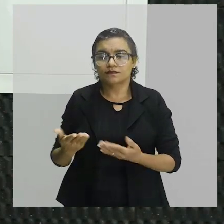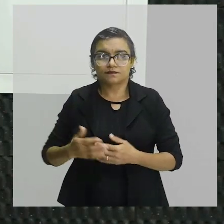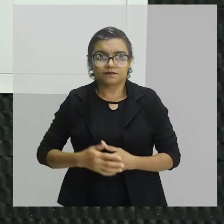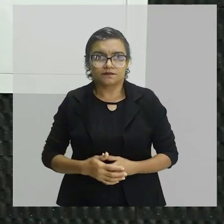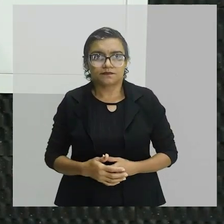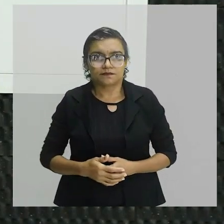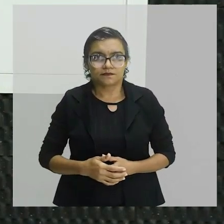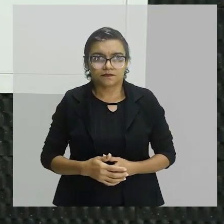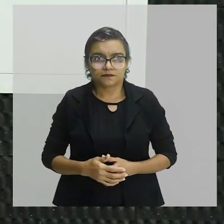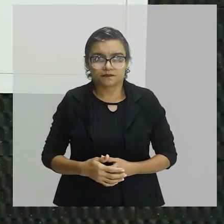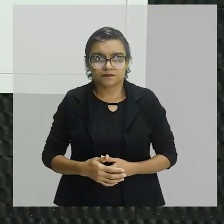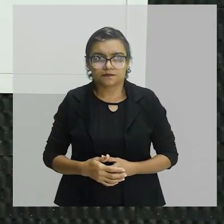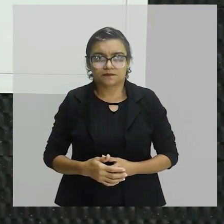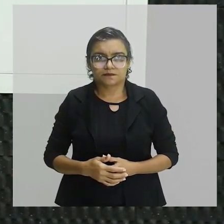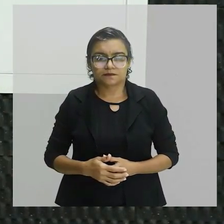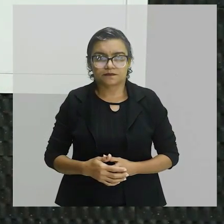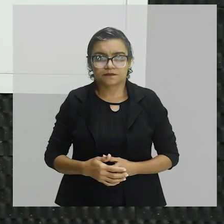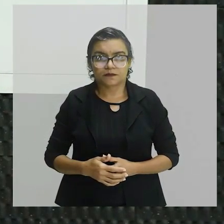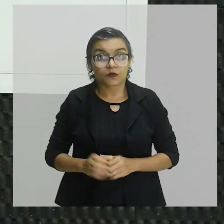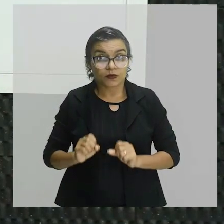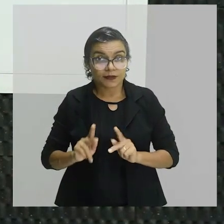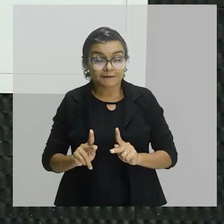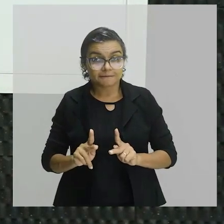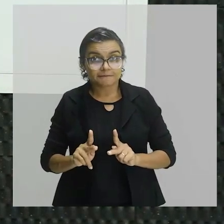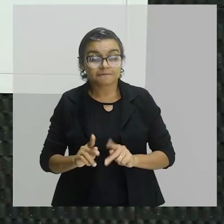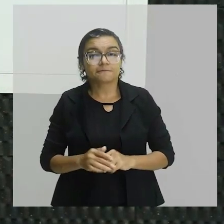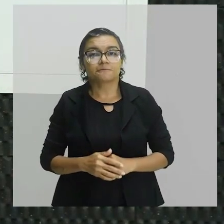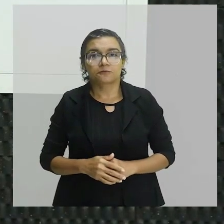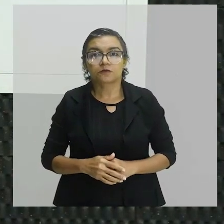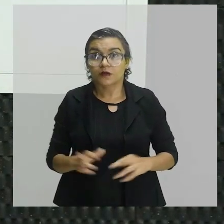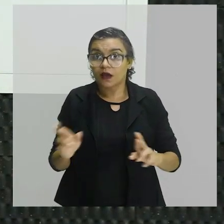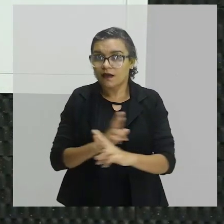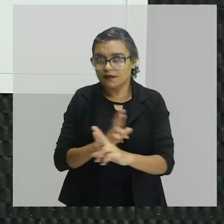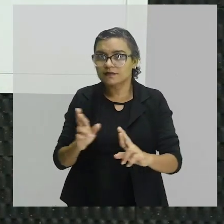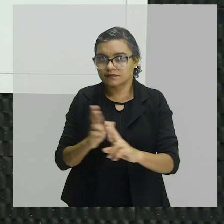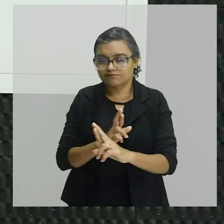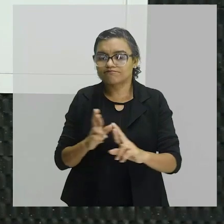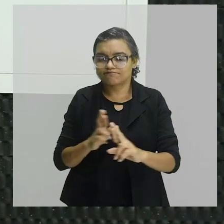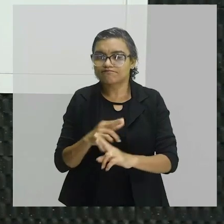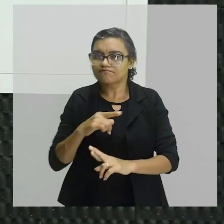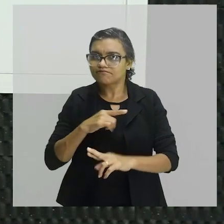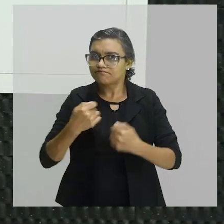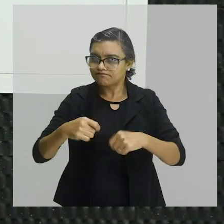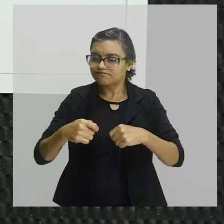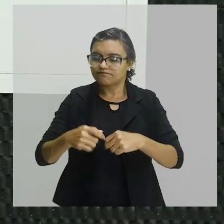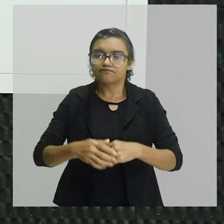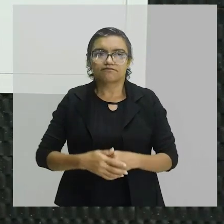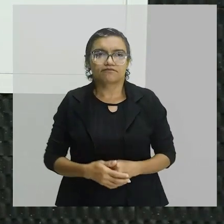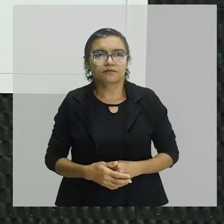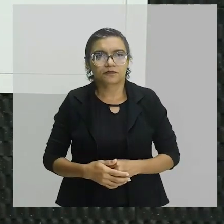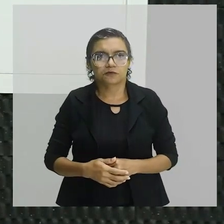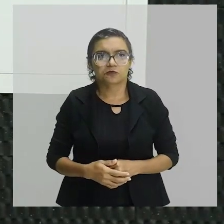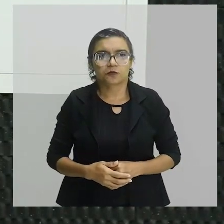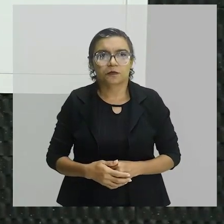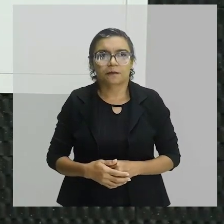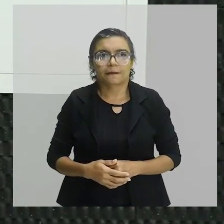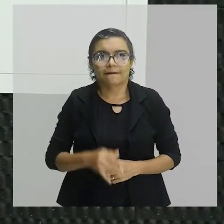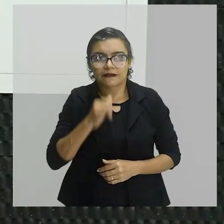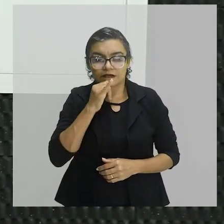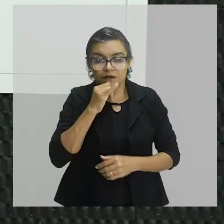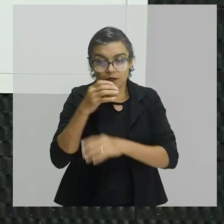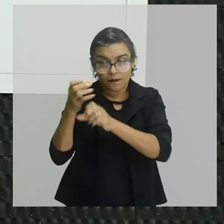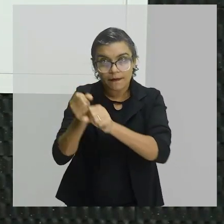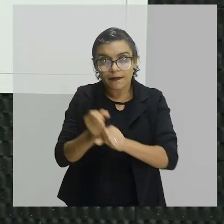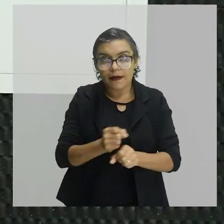No caso, segundos, tá ok? Então essa é a relação que a gente tem que fazer. Quando a gente multiplicar aqui, ó, meio